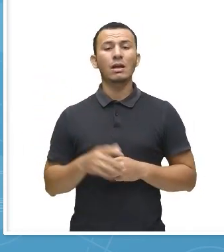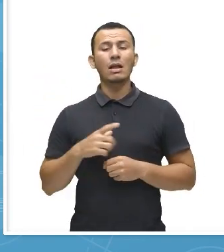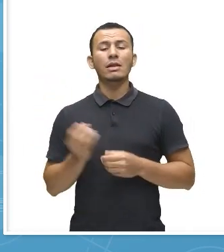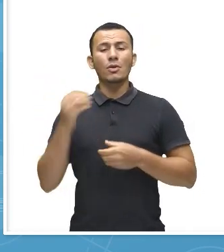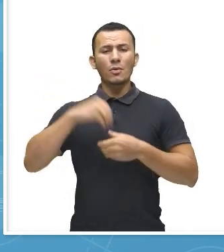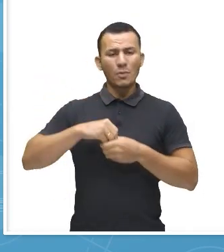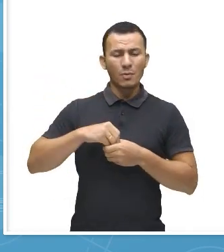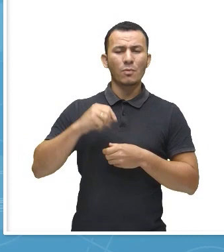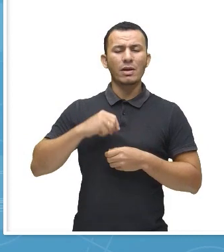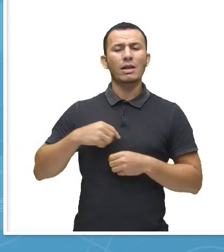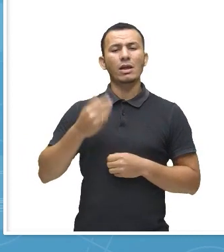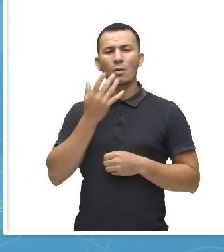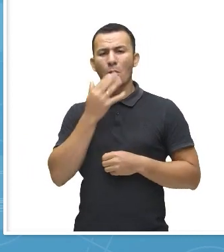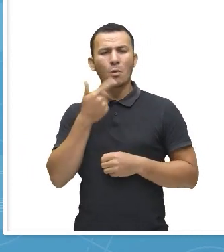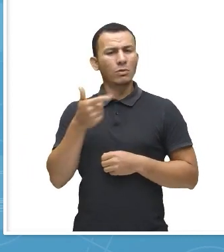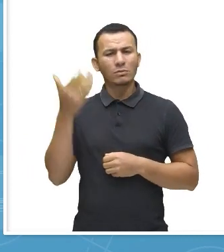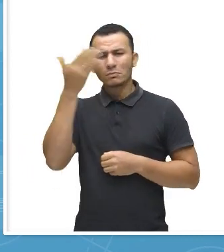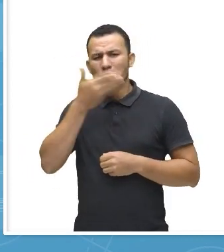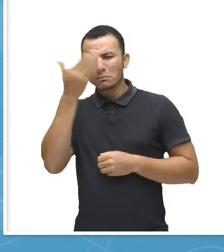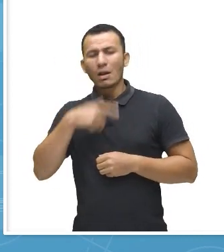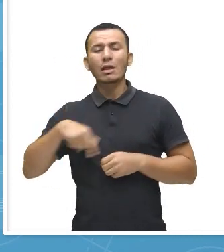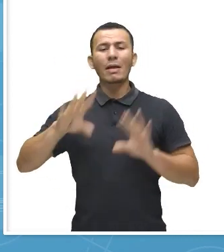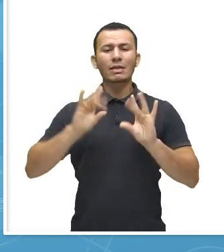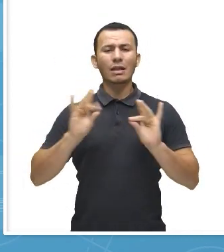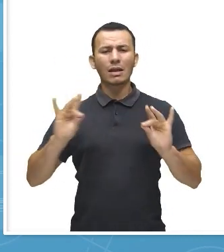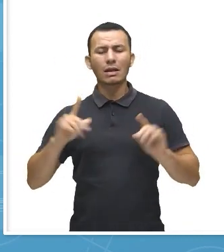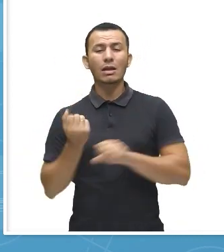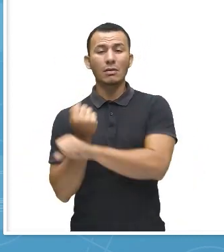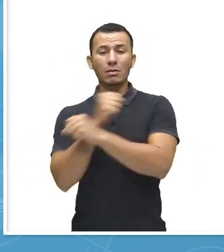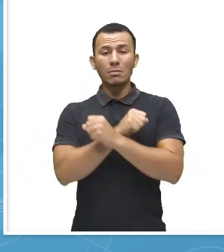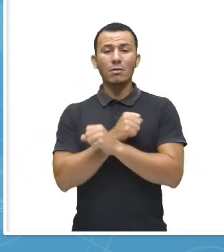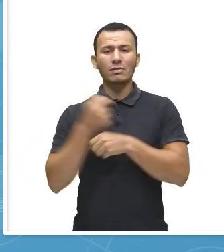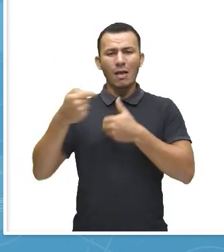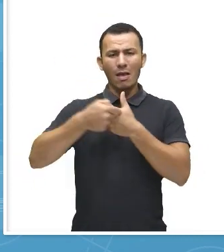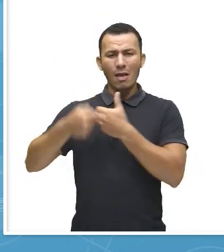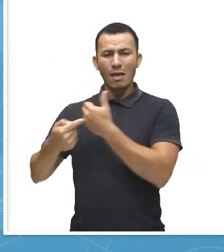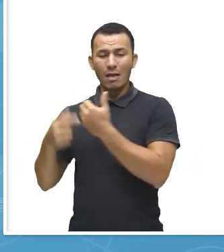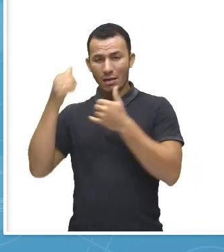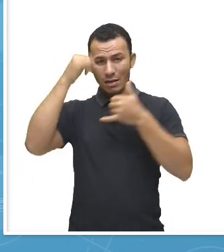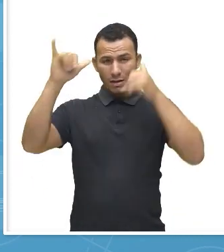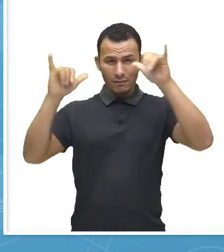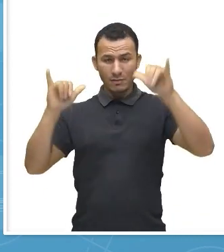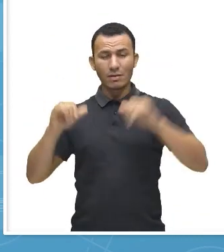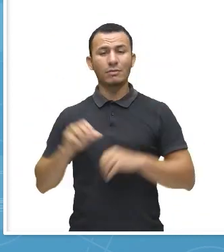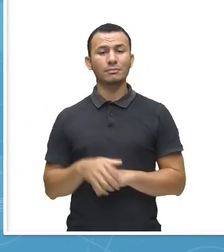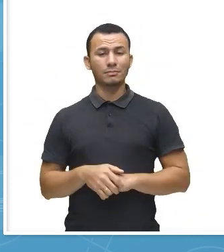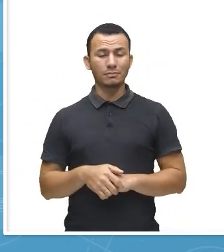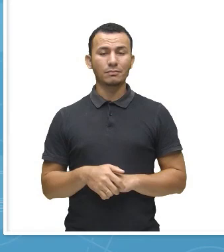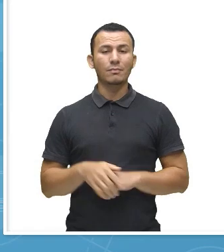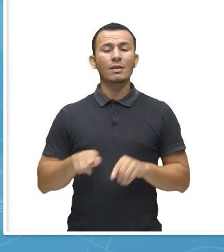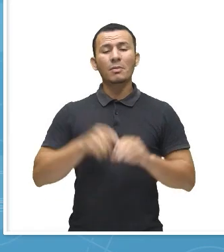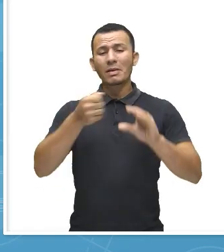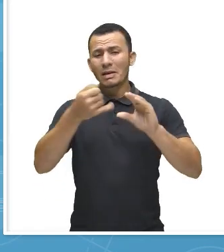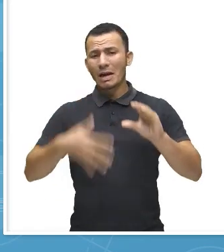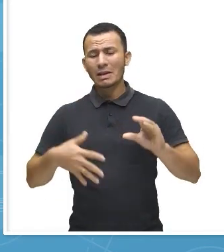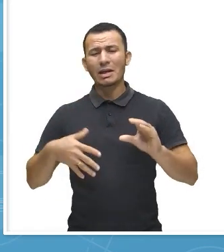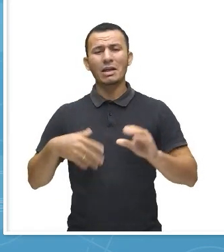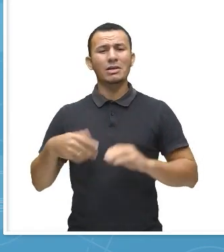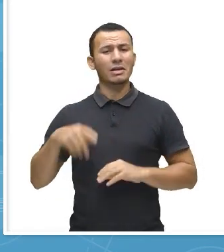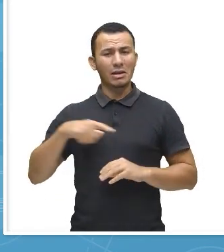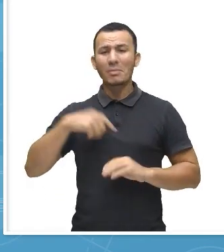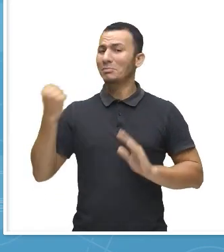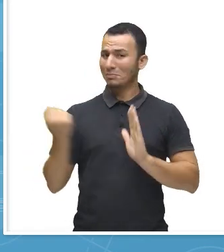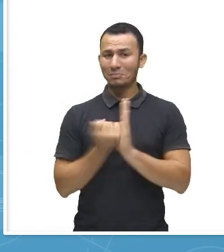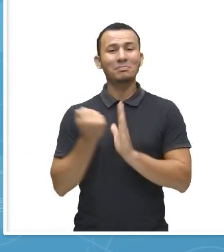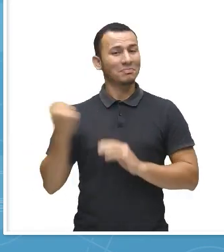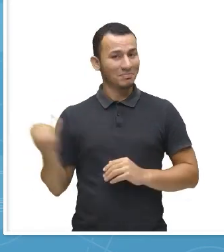incolor, atua como lubrificante e como barreira à penetração de micro-organismos invasores. Outra característica marcante